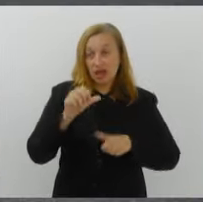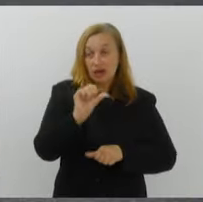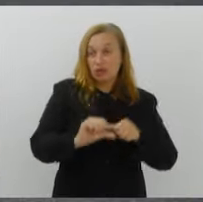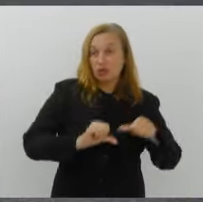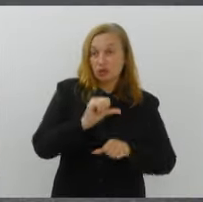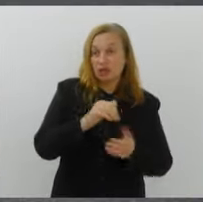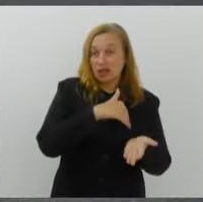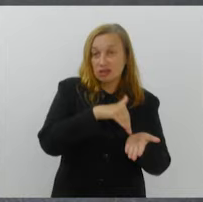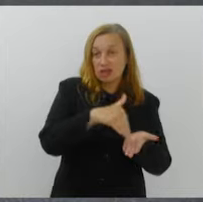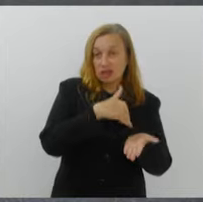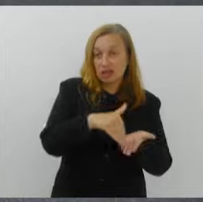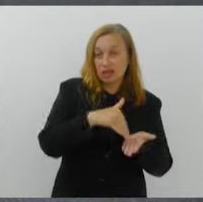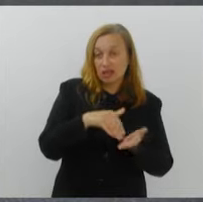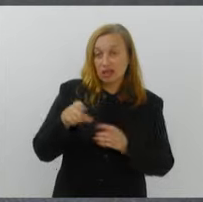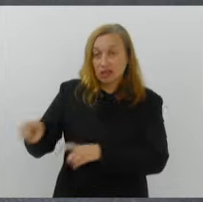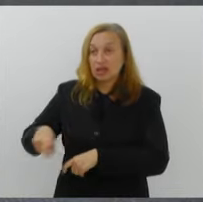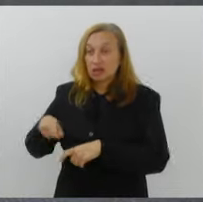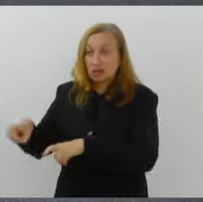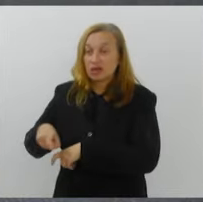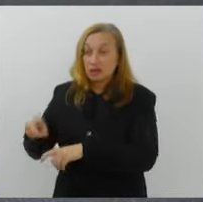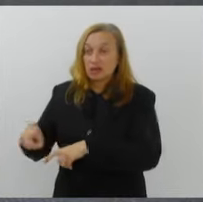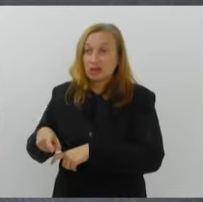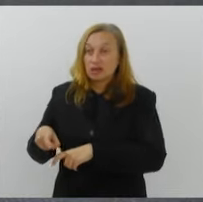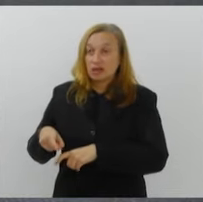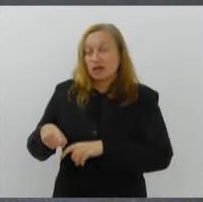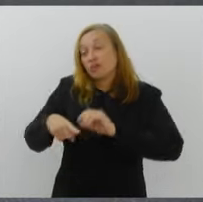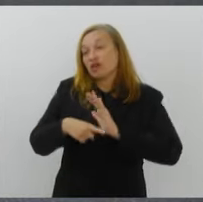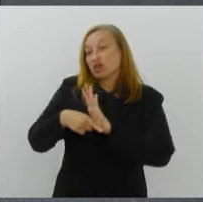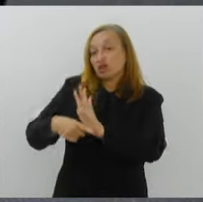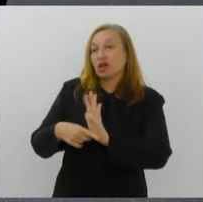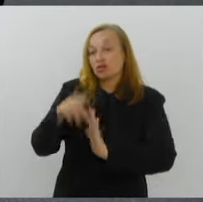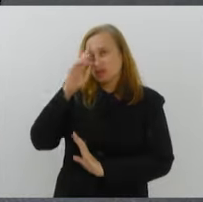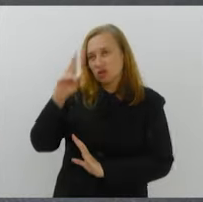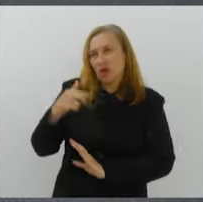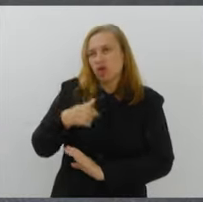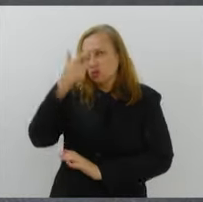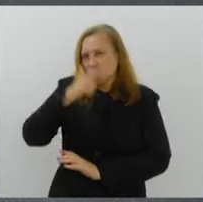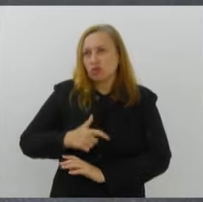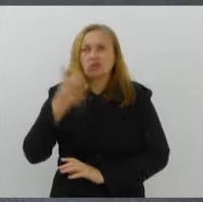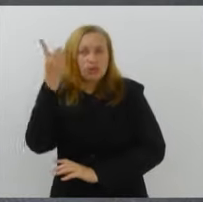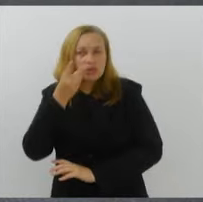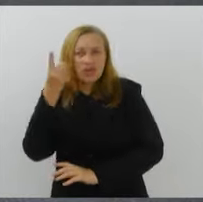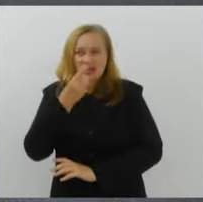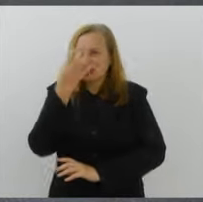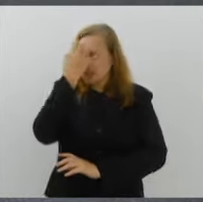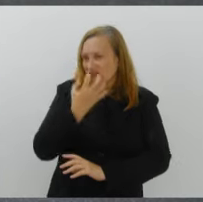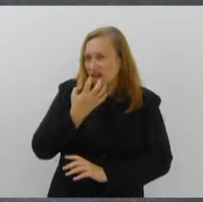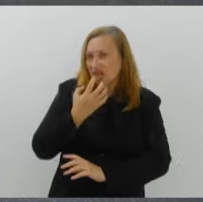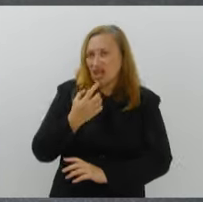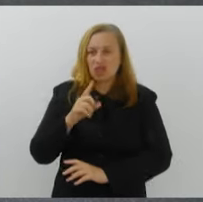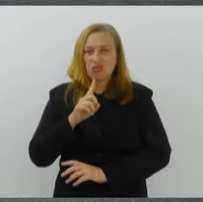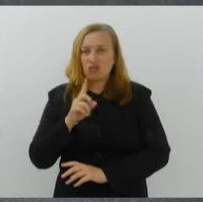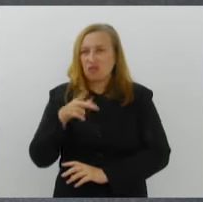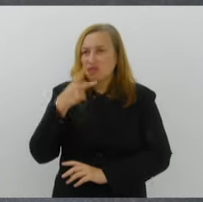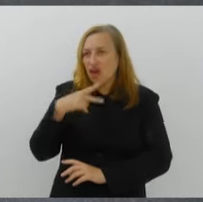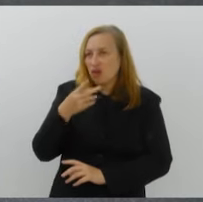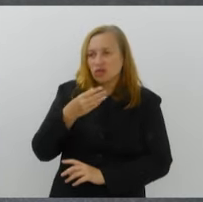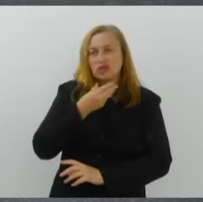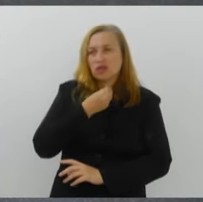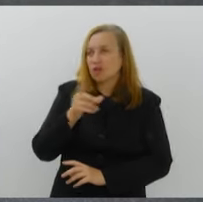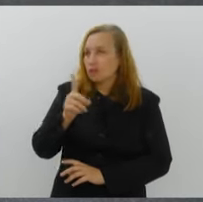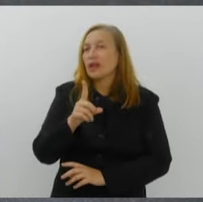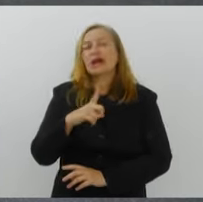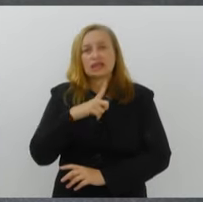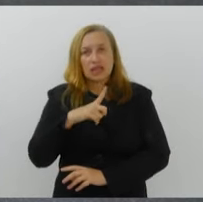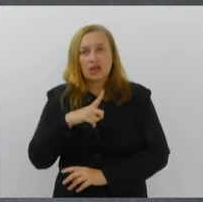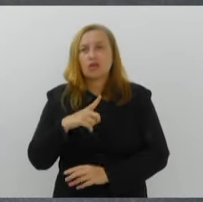secretário de Agricultura para poder fazer um toma lá da cá. É, então, eu sou um deputado que sou sério, não fico entrando em falsa polêmica. Tem coisa suja,